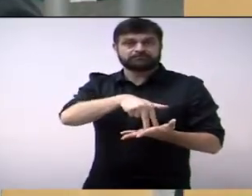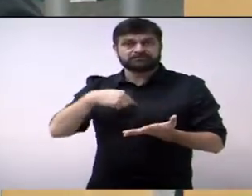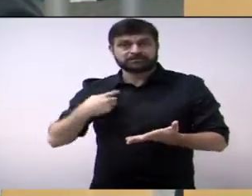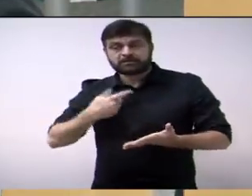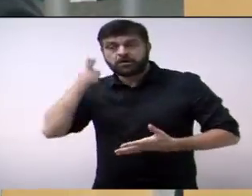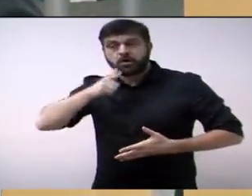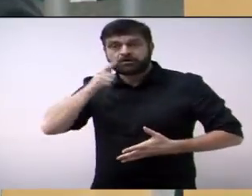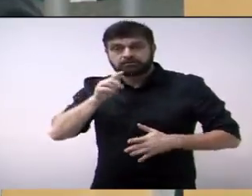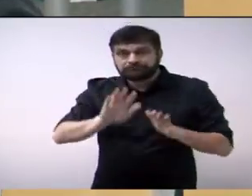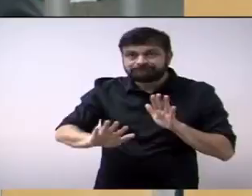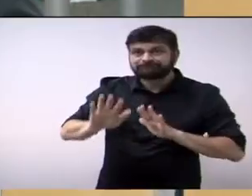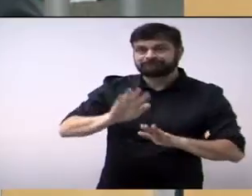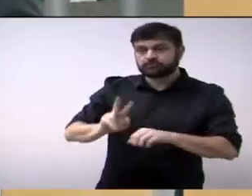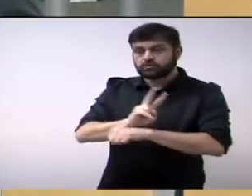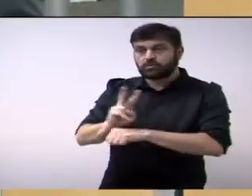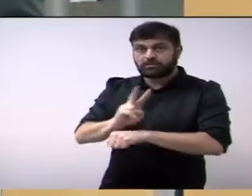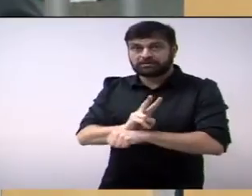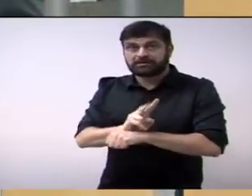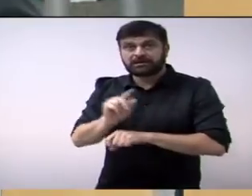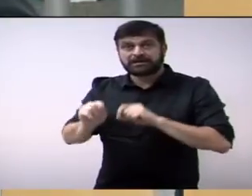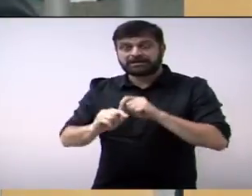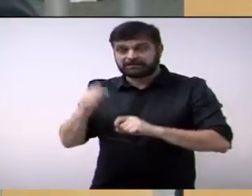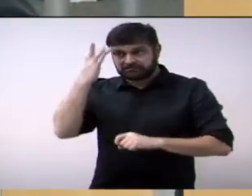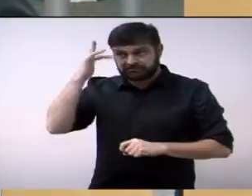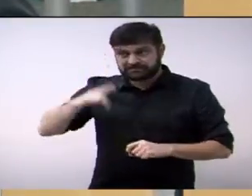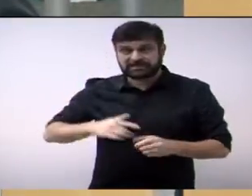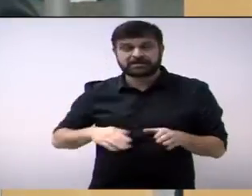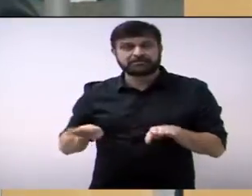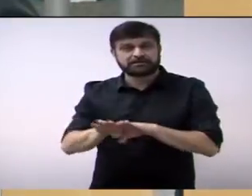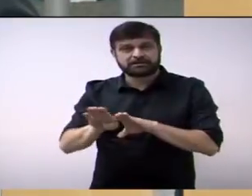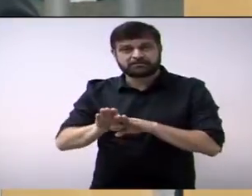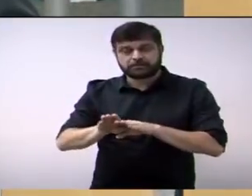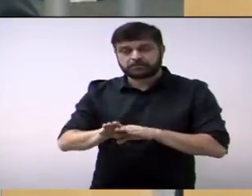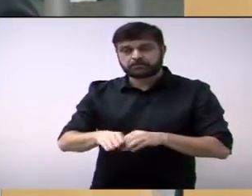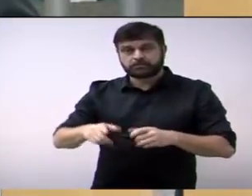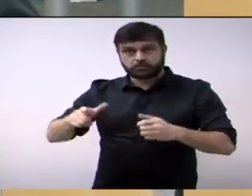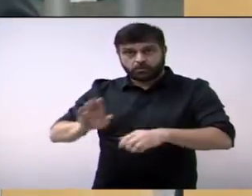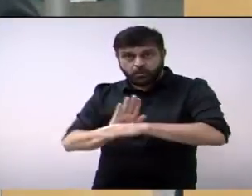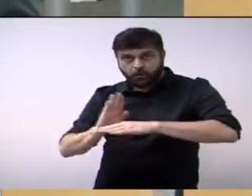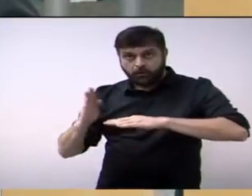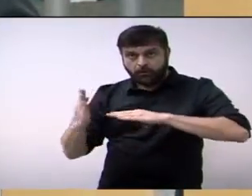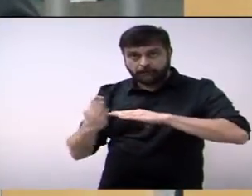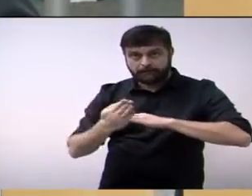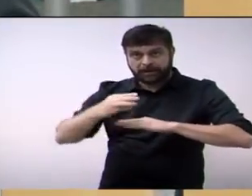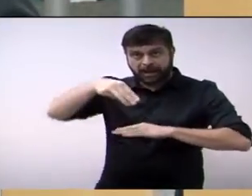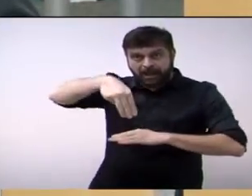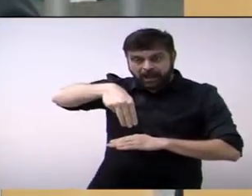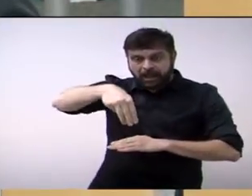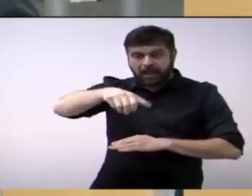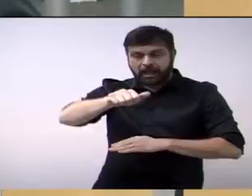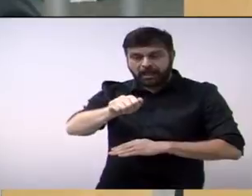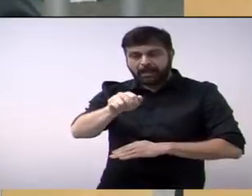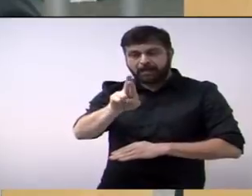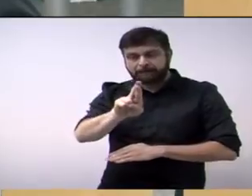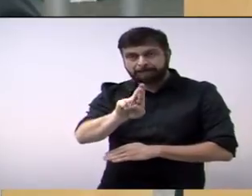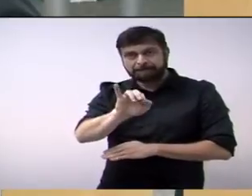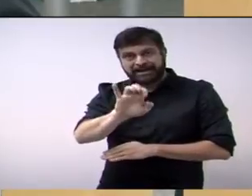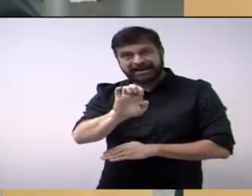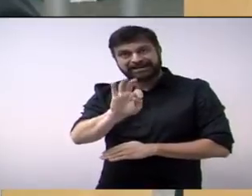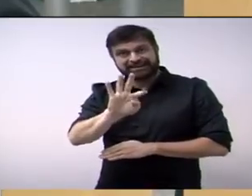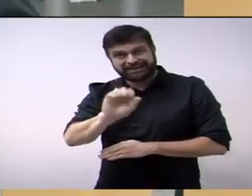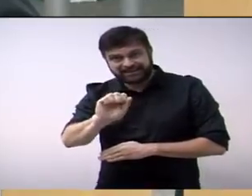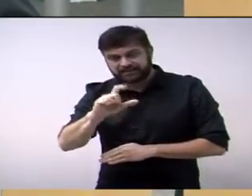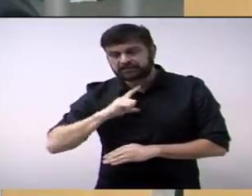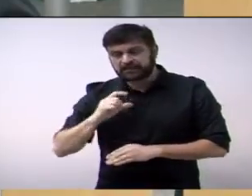uma prevenção maior. Para quem não sabe, no Marieta Dian, hoje, teve um ocorrido lá, eu não tive acesso à ocorrência ainda, mas parece que foi uma